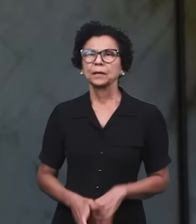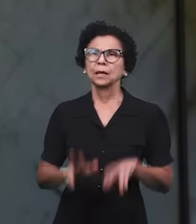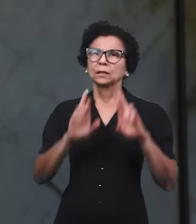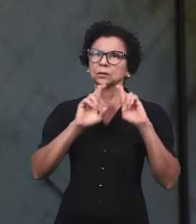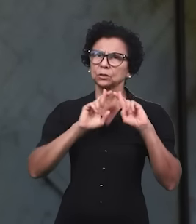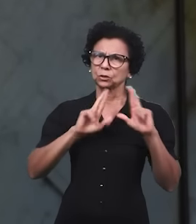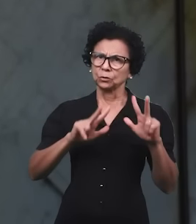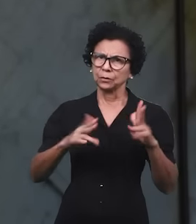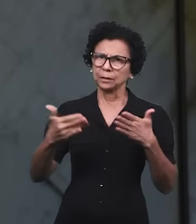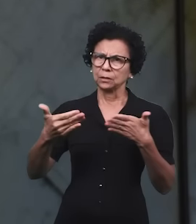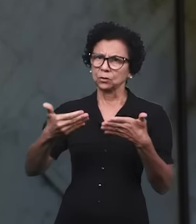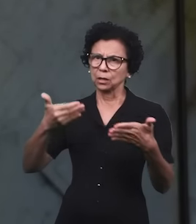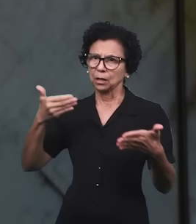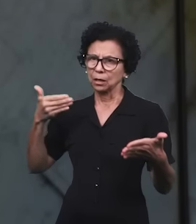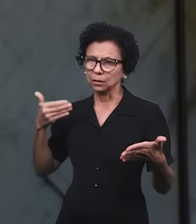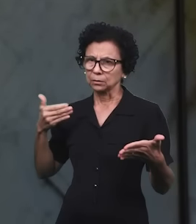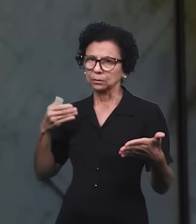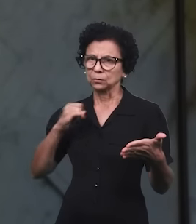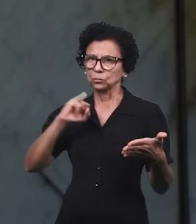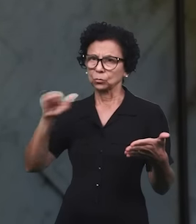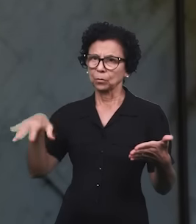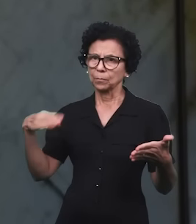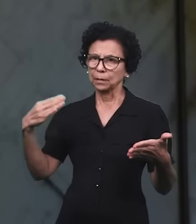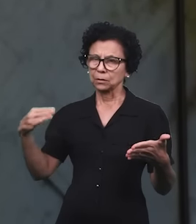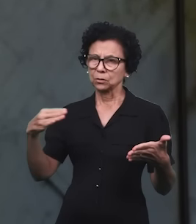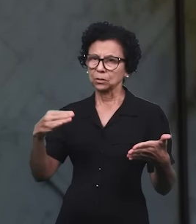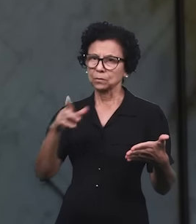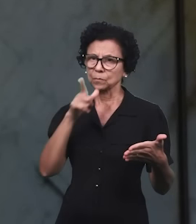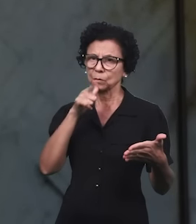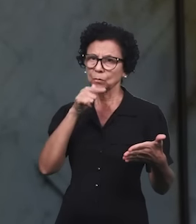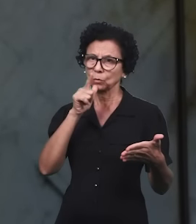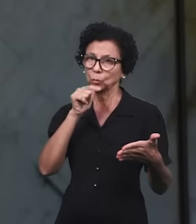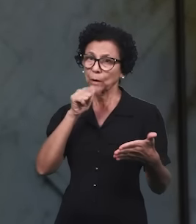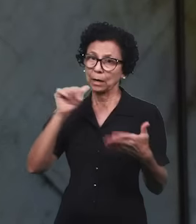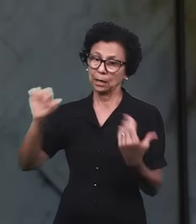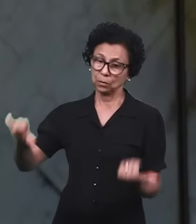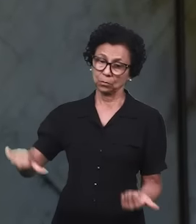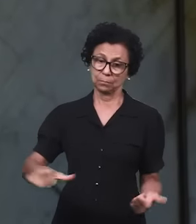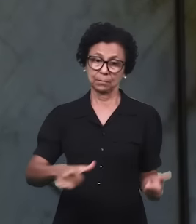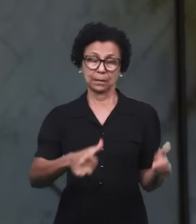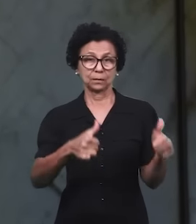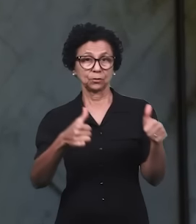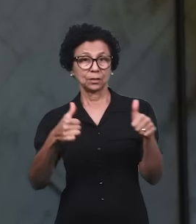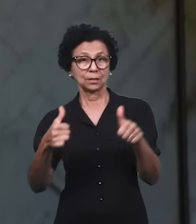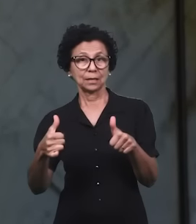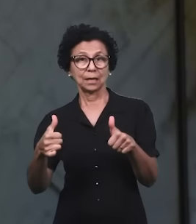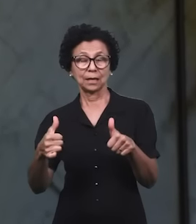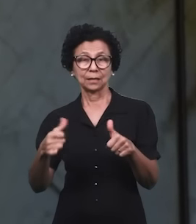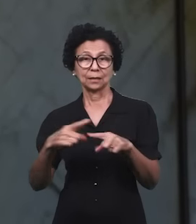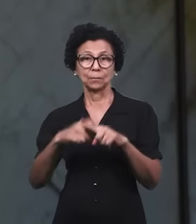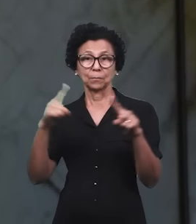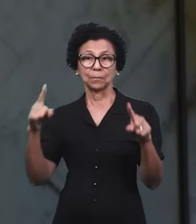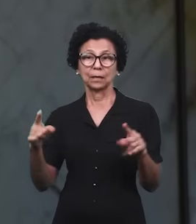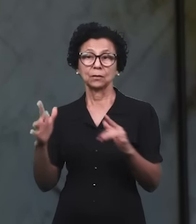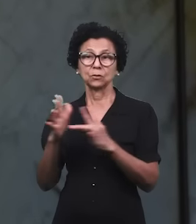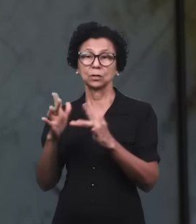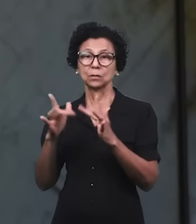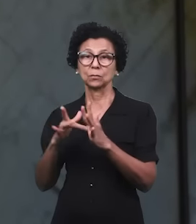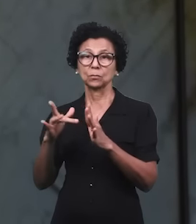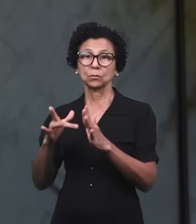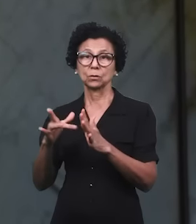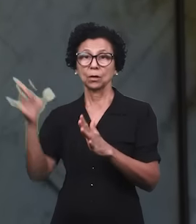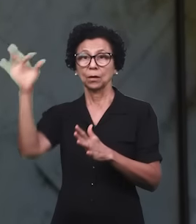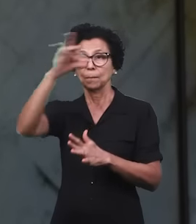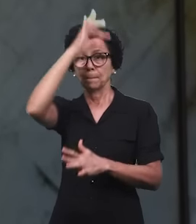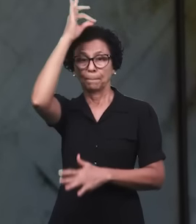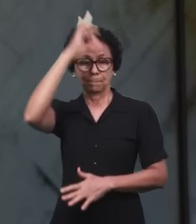Batista batizava com água, agora, após mim, vem aquele que batiza com o Espírito. Então, nós